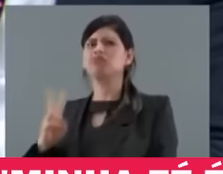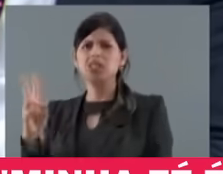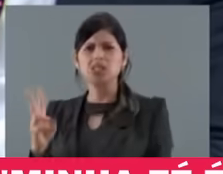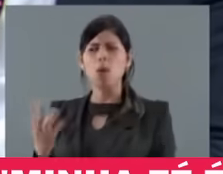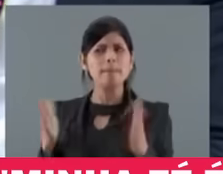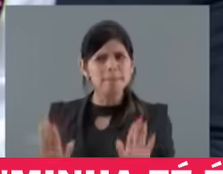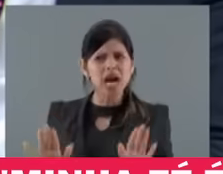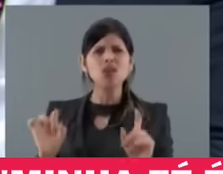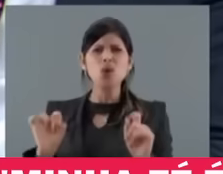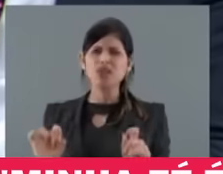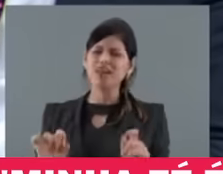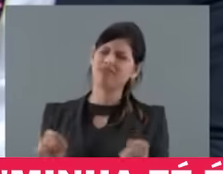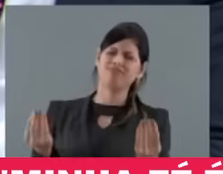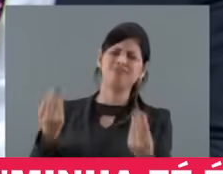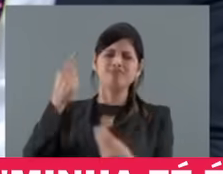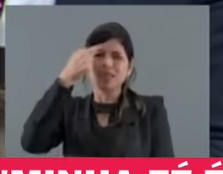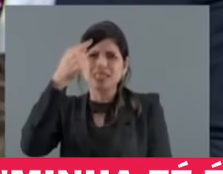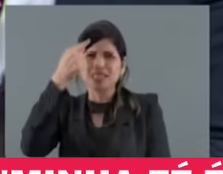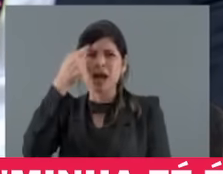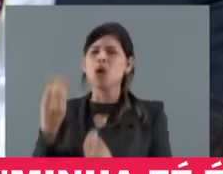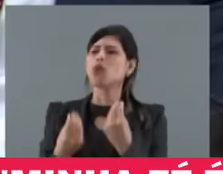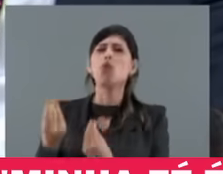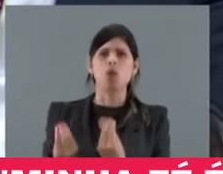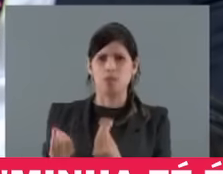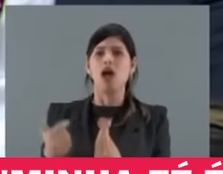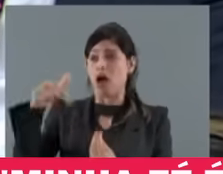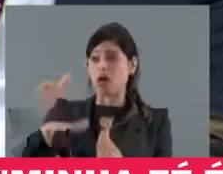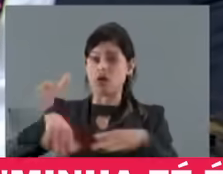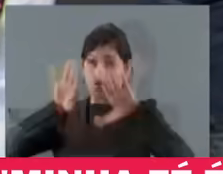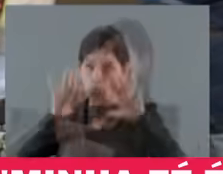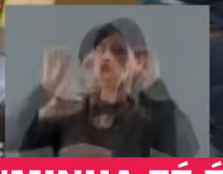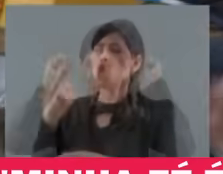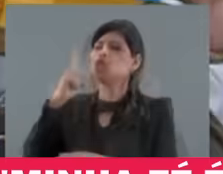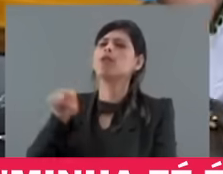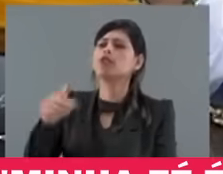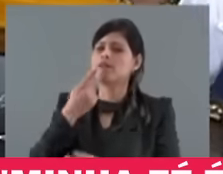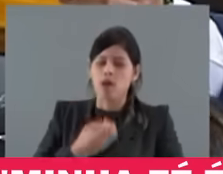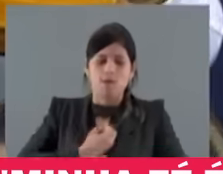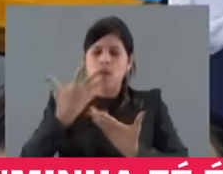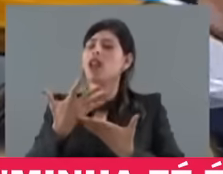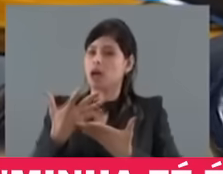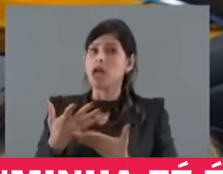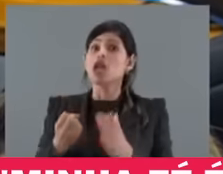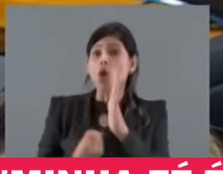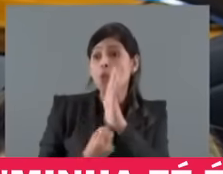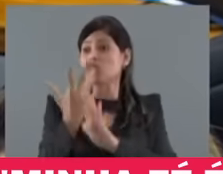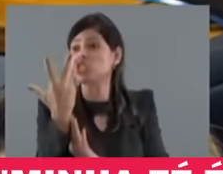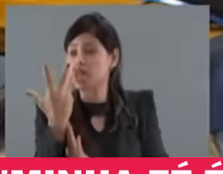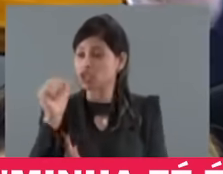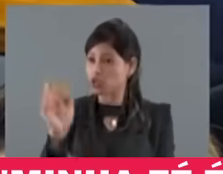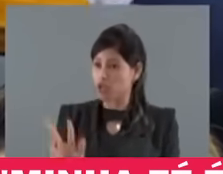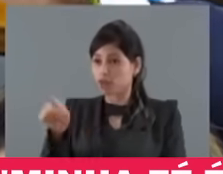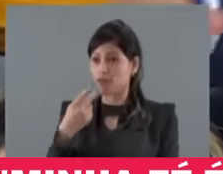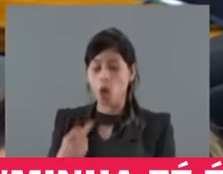esperar de pautas tão importantes que estão no Supremo Tribunal Federal com o ministro comunista? O mesmo número de vezes que o senhor falou a palavra Deus,